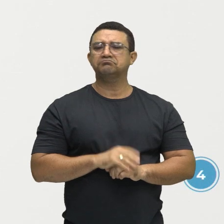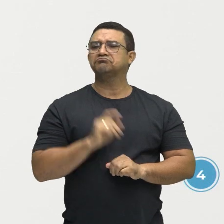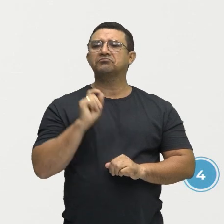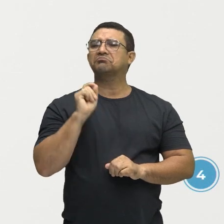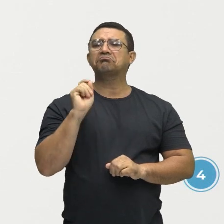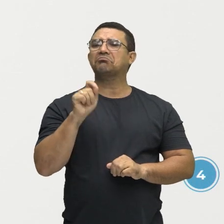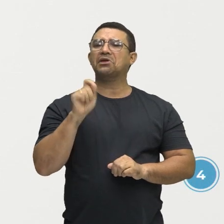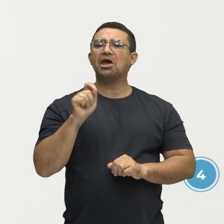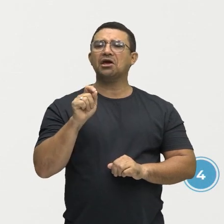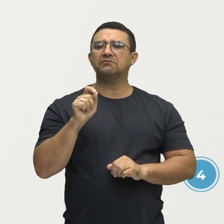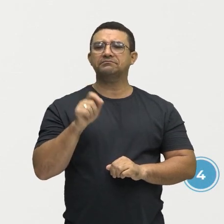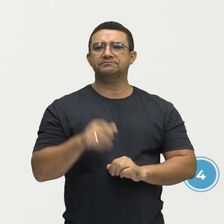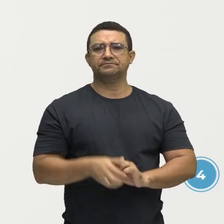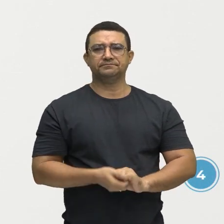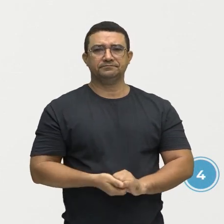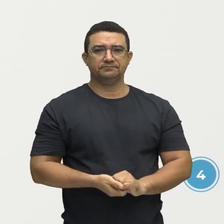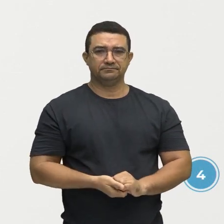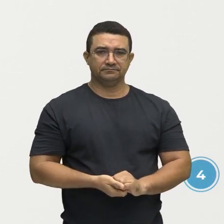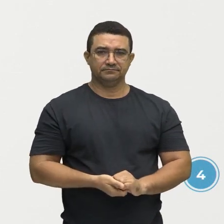significa de quem.